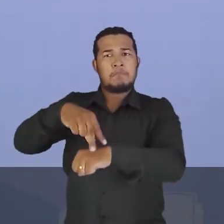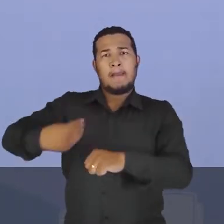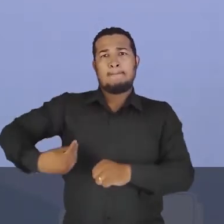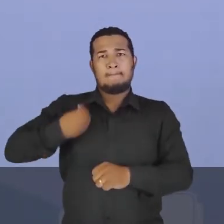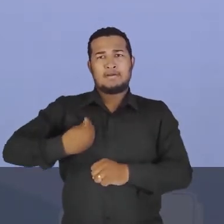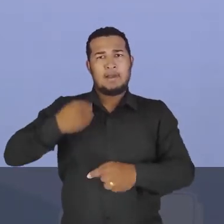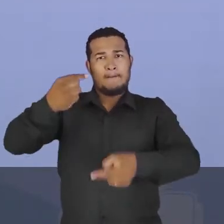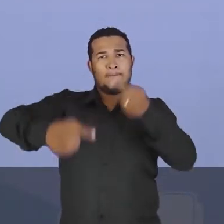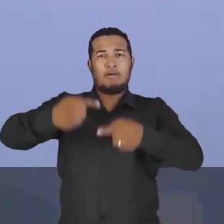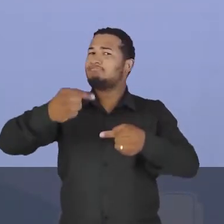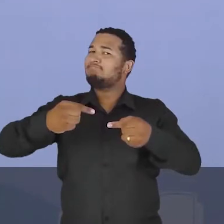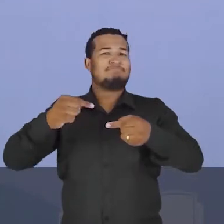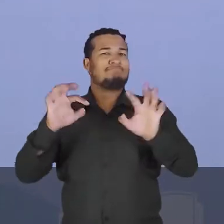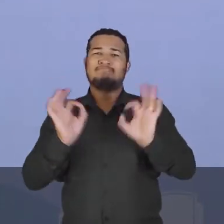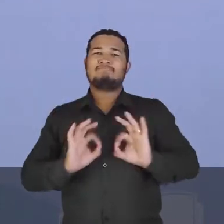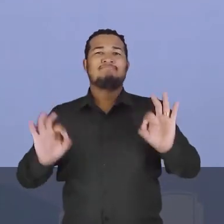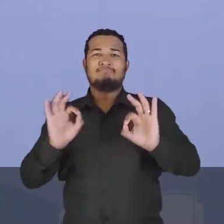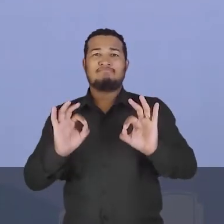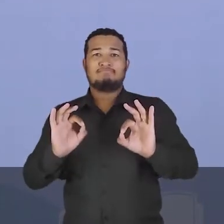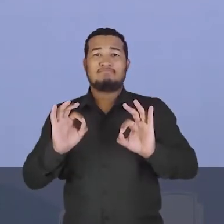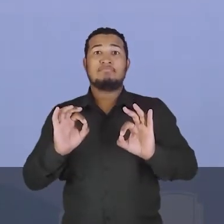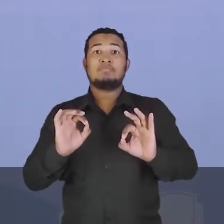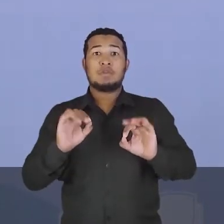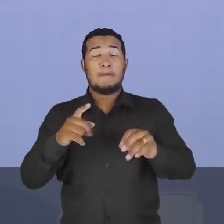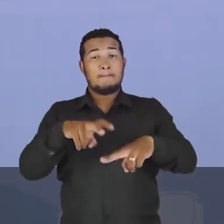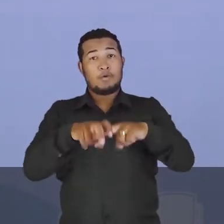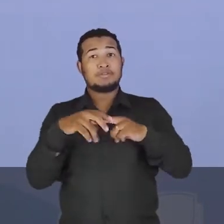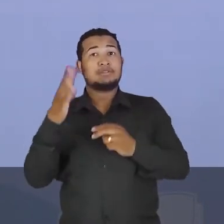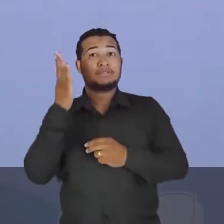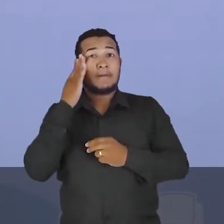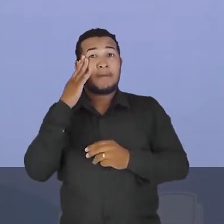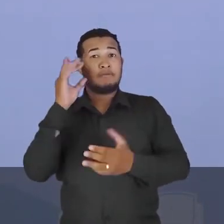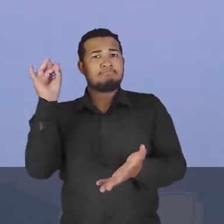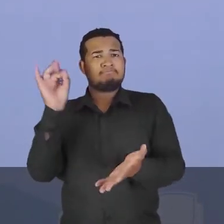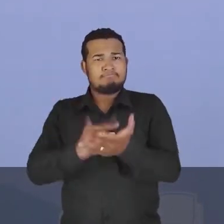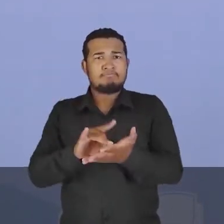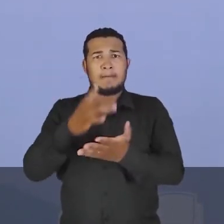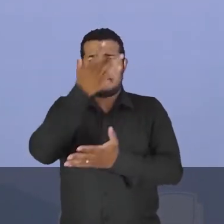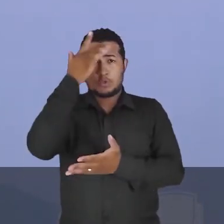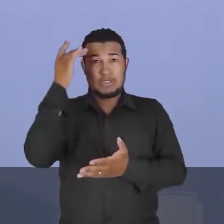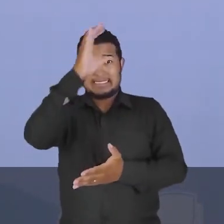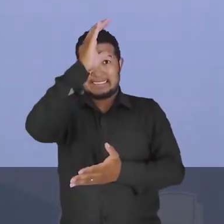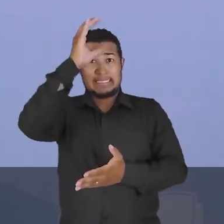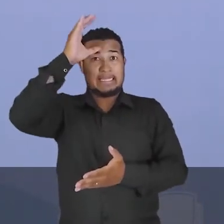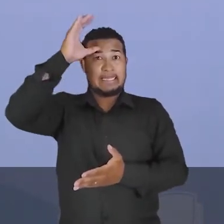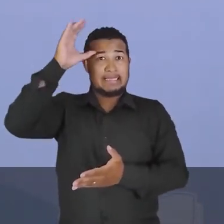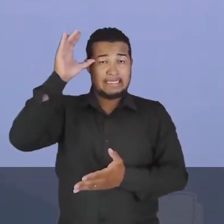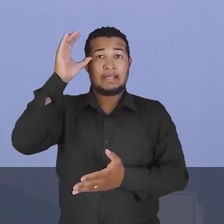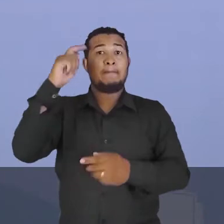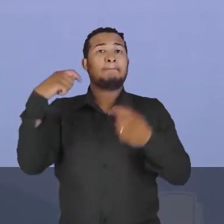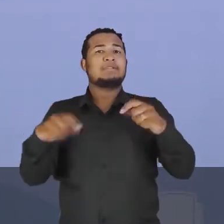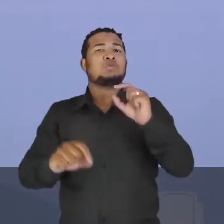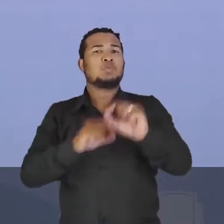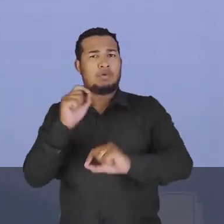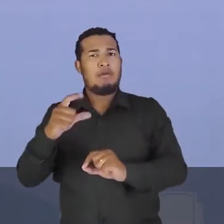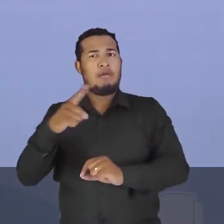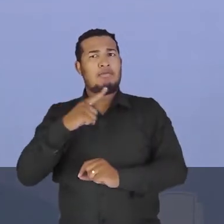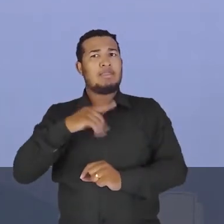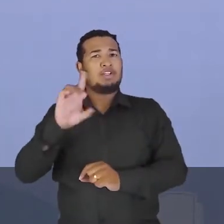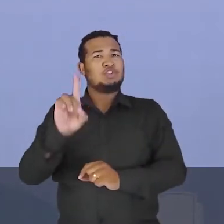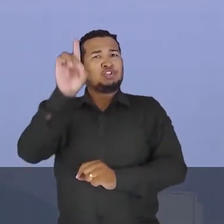participando da política. O cidadão, para ser considerado de fato uma pessoa cidadã, ela precisa ter